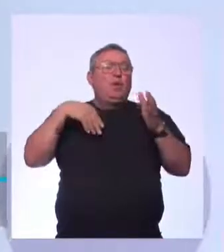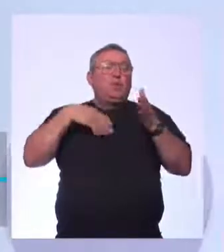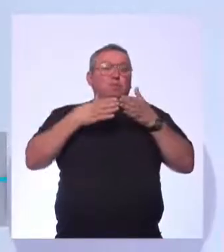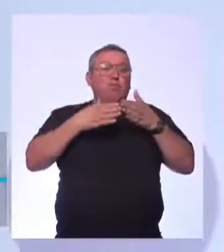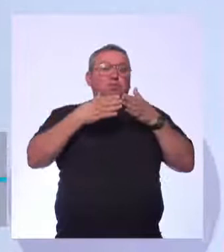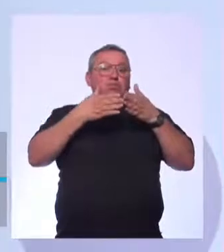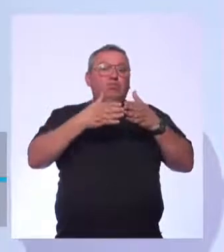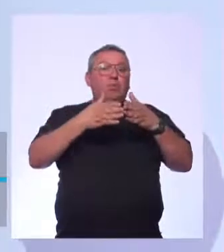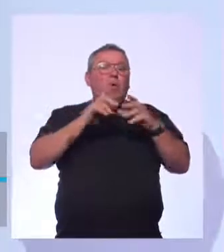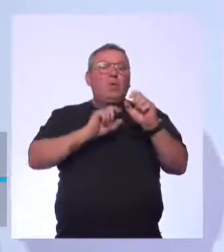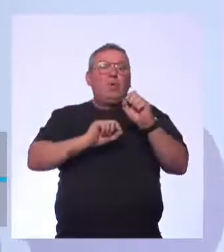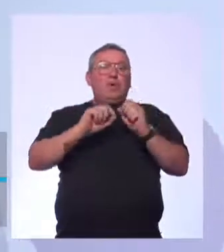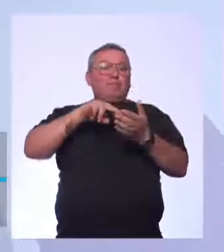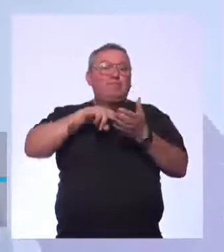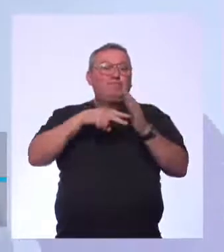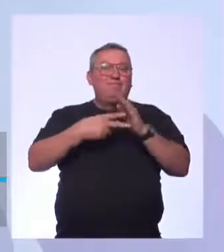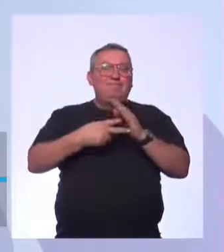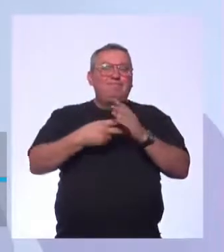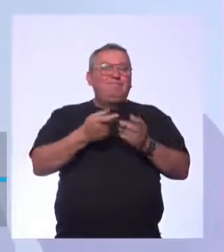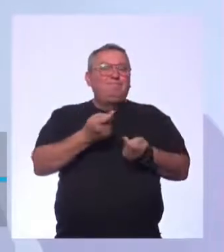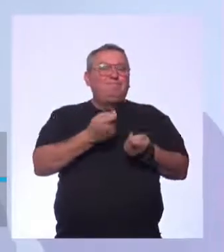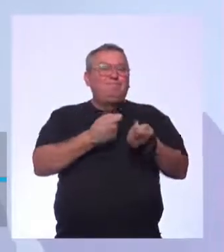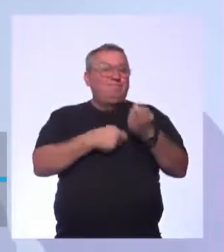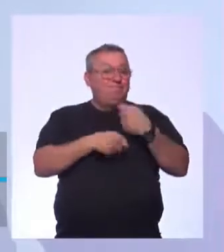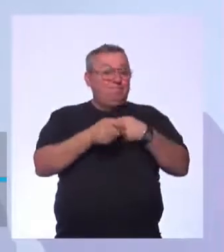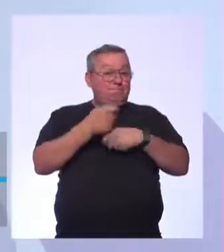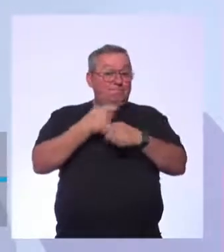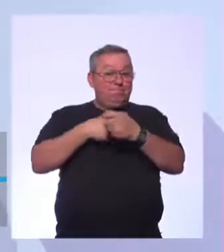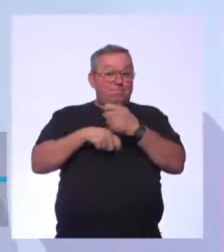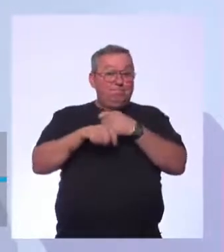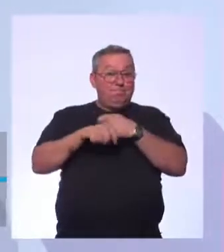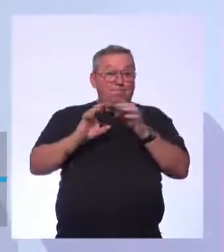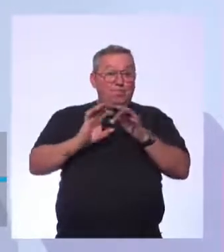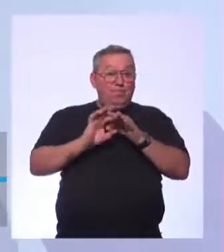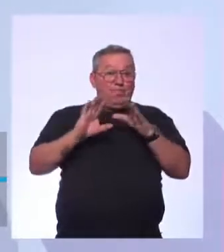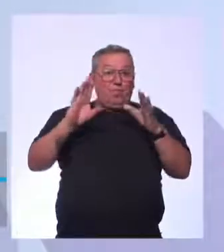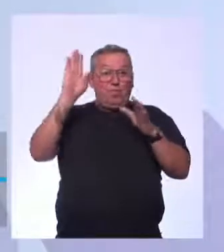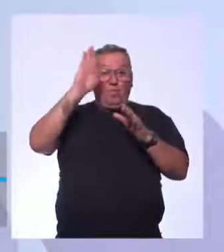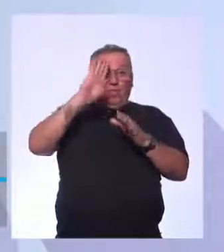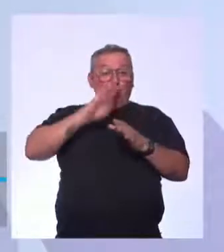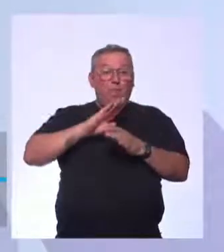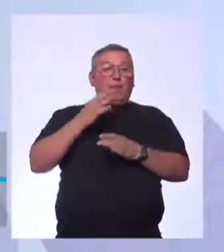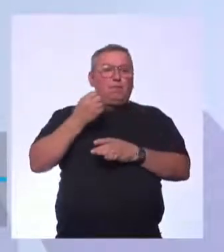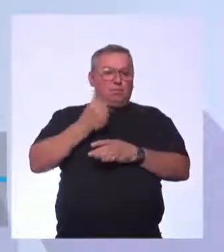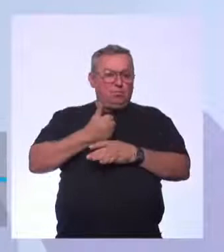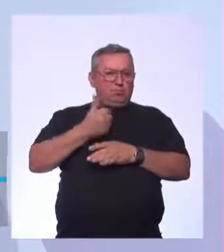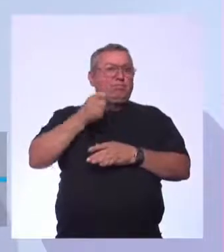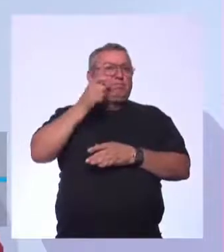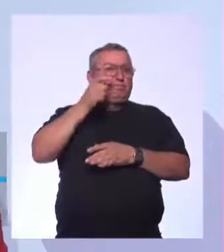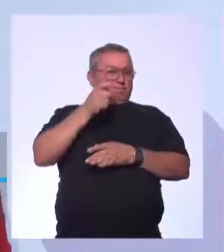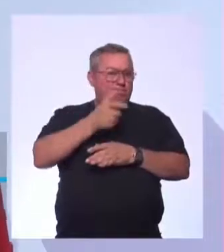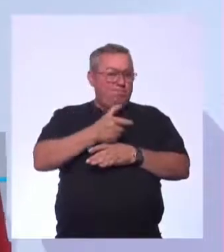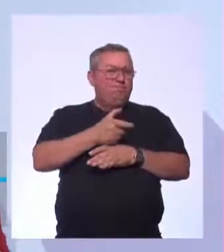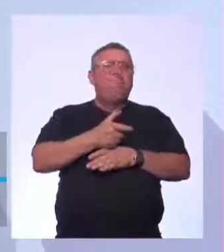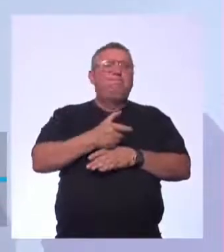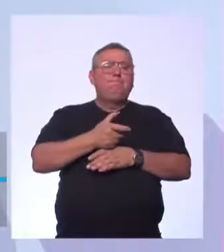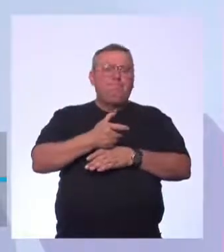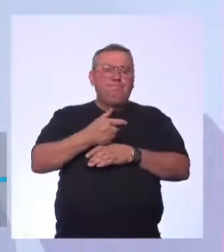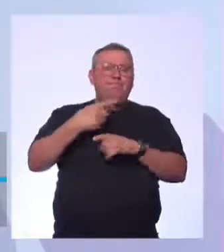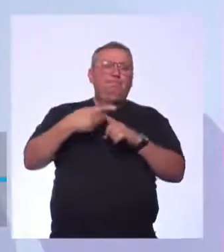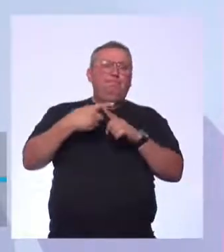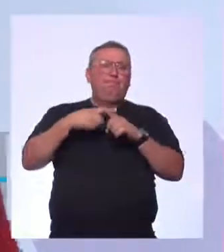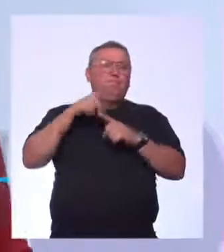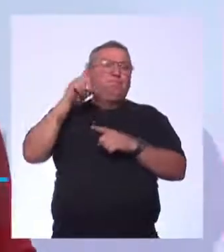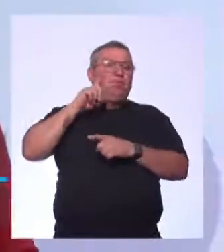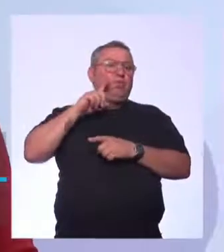É comércio. Então, para os Estados Unidos, a independência do Brasil era legal, era interessante. Afinal de contas, os